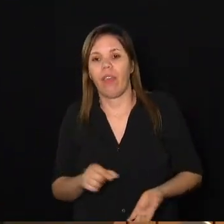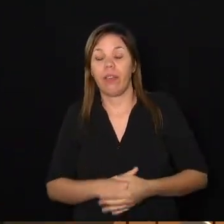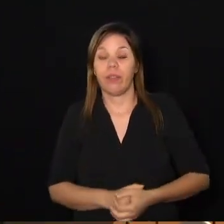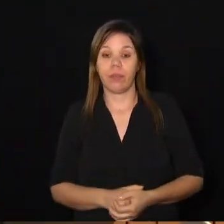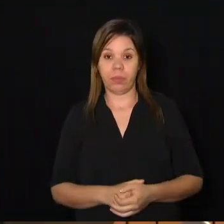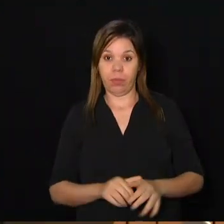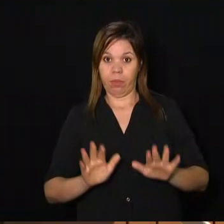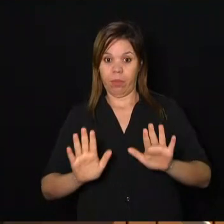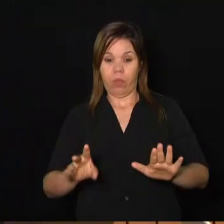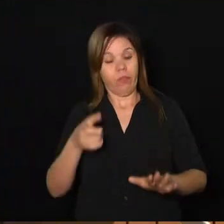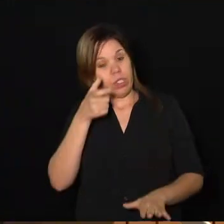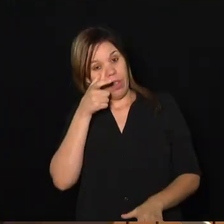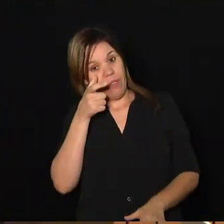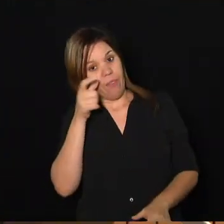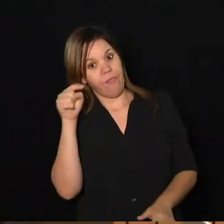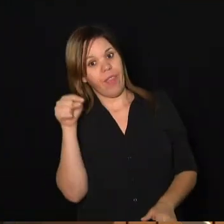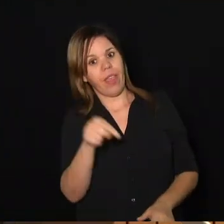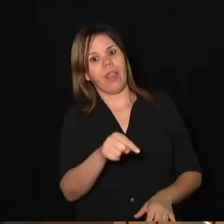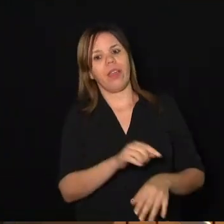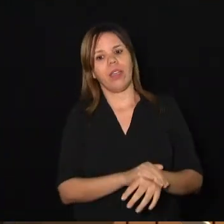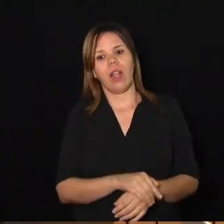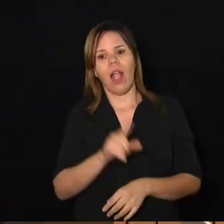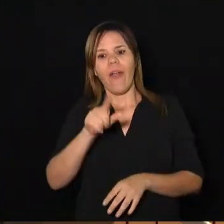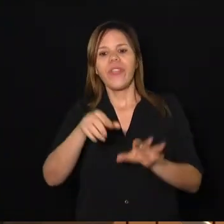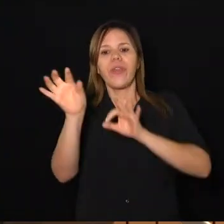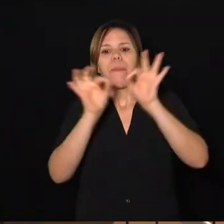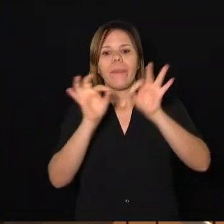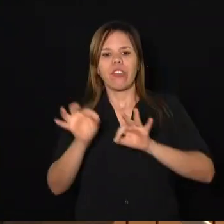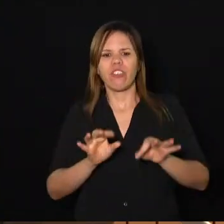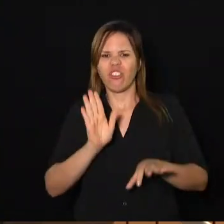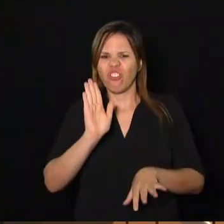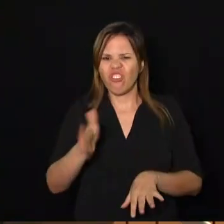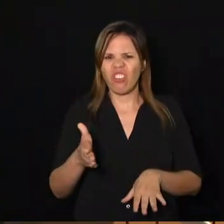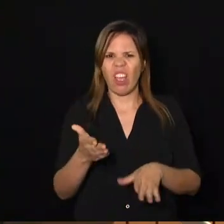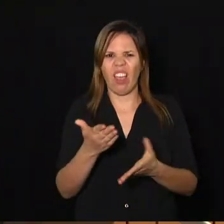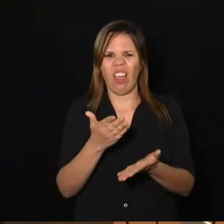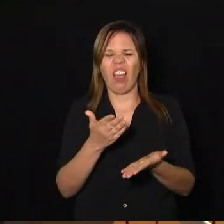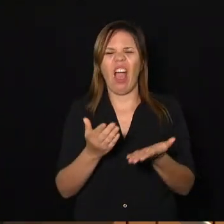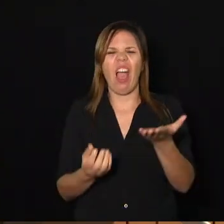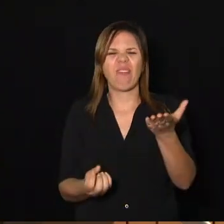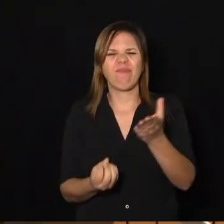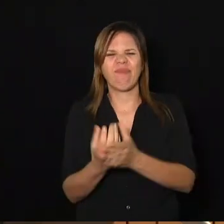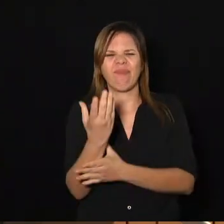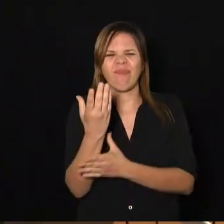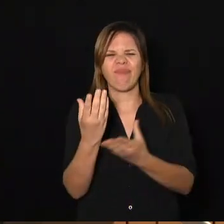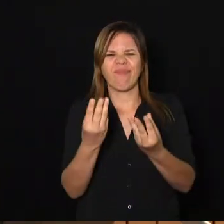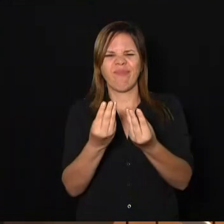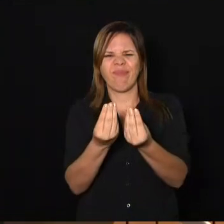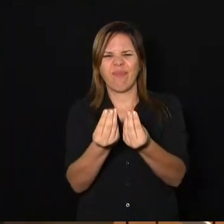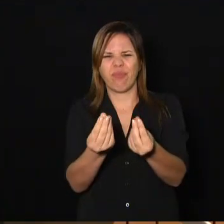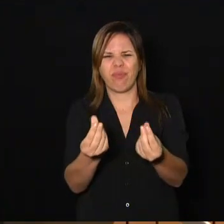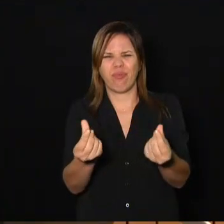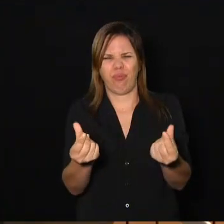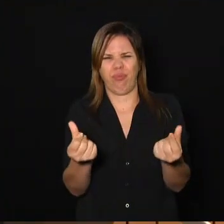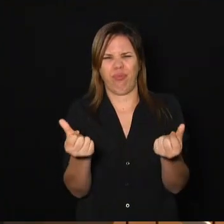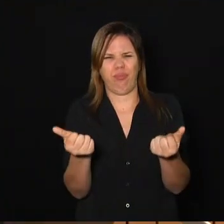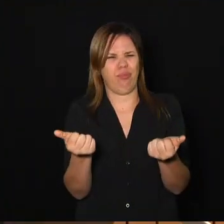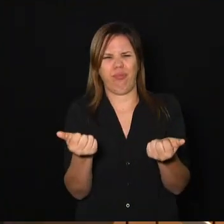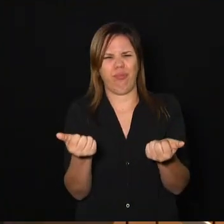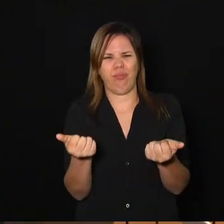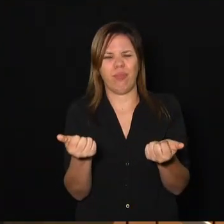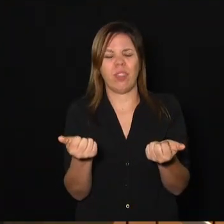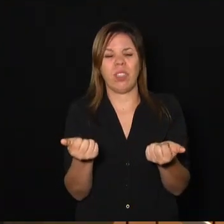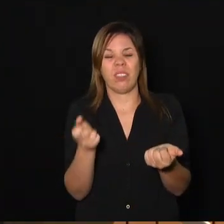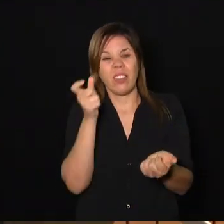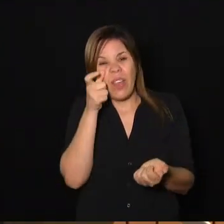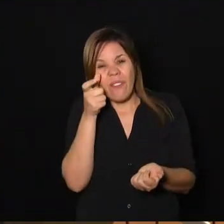você vai ouvir aqui esse projeto já nasceu morto você vai ouvir isso quando você ouvir você